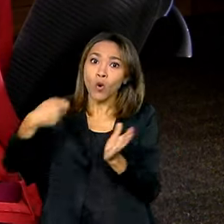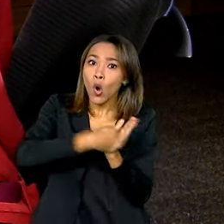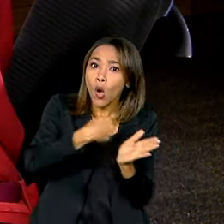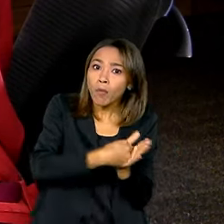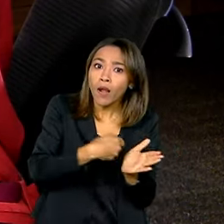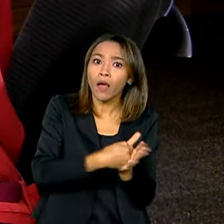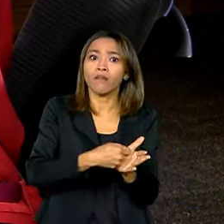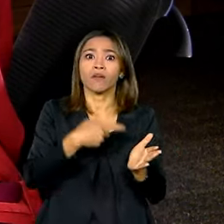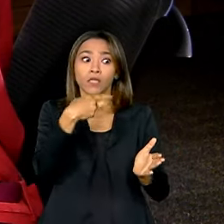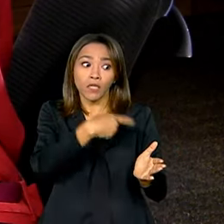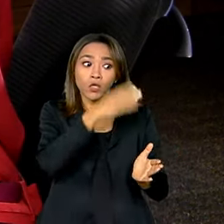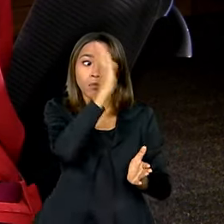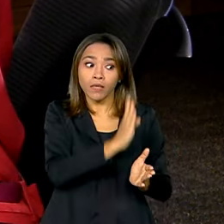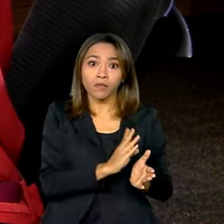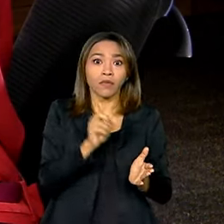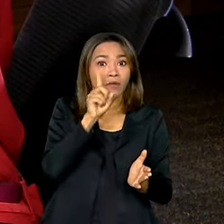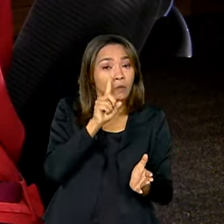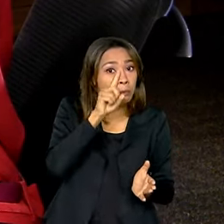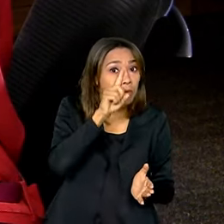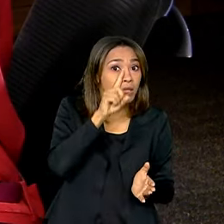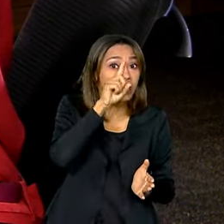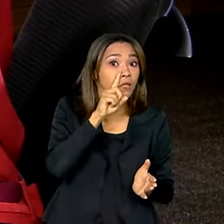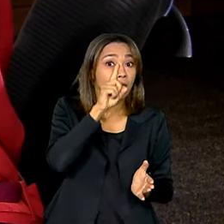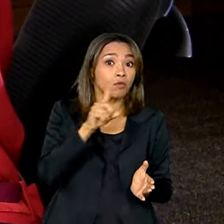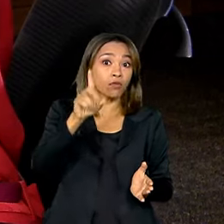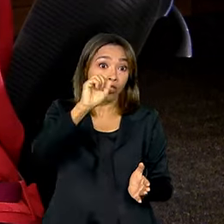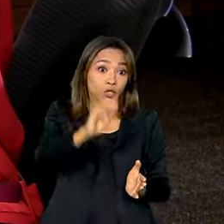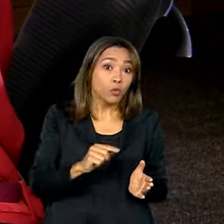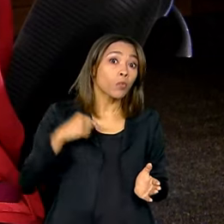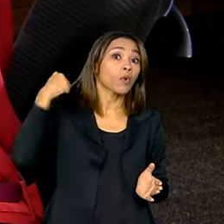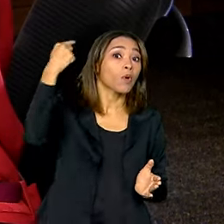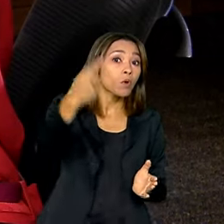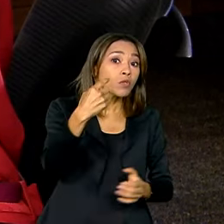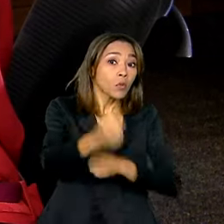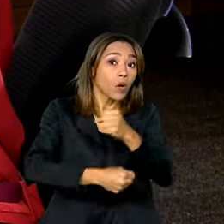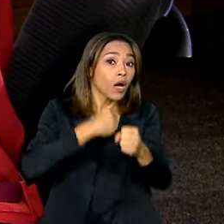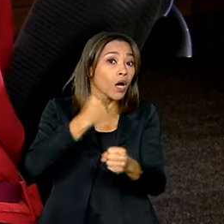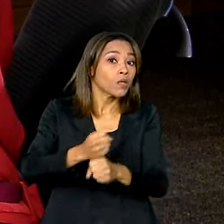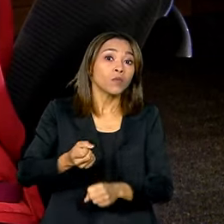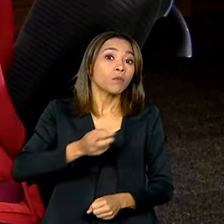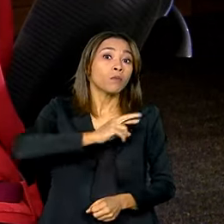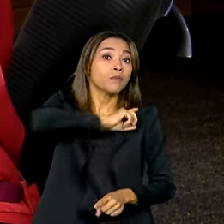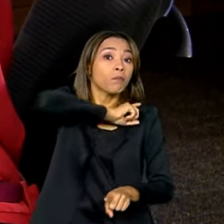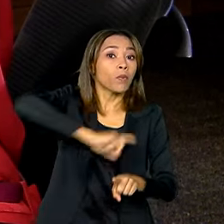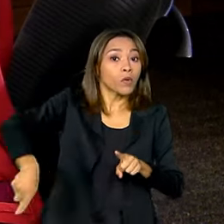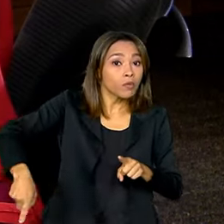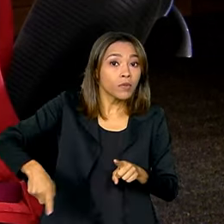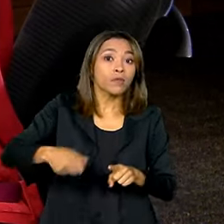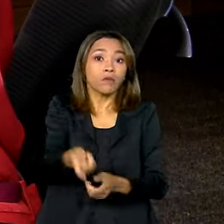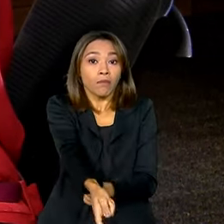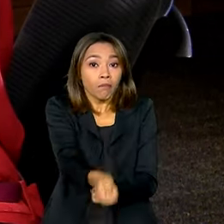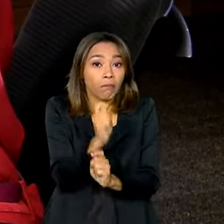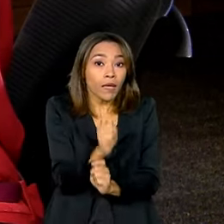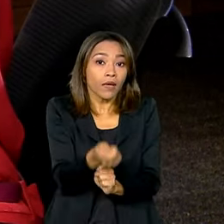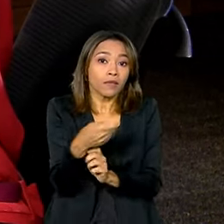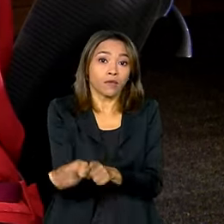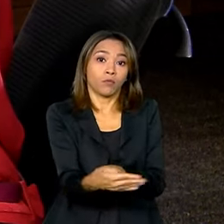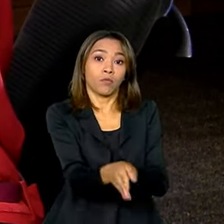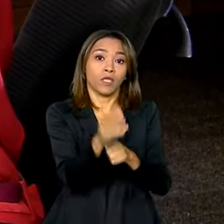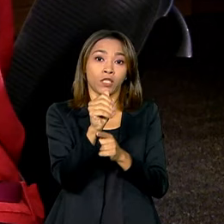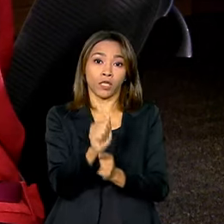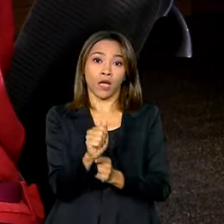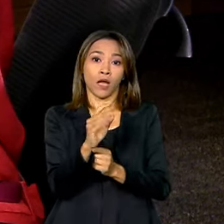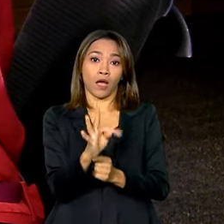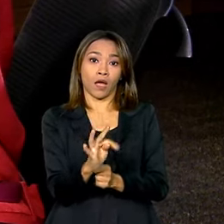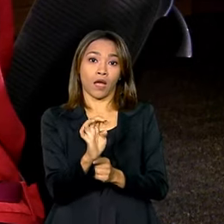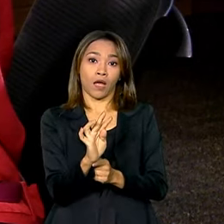muito sério de sofrer uma sanção e de, no próximo ano, não poder sequer pescar o atum. E isso nos angustiava muito.